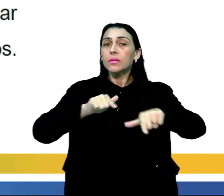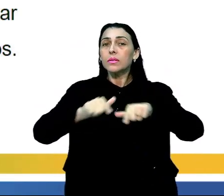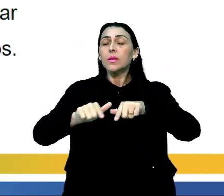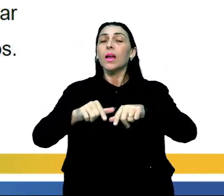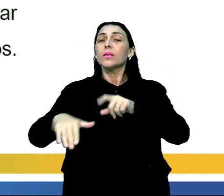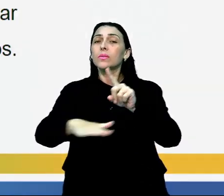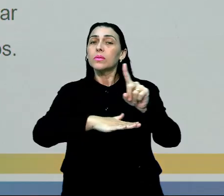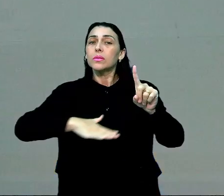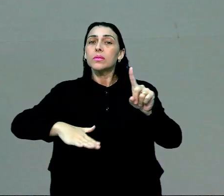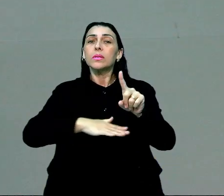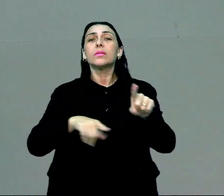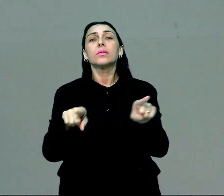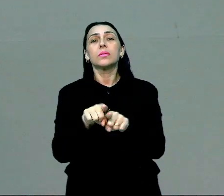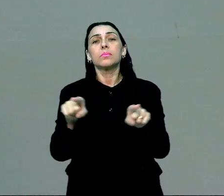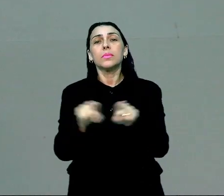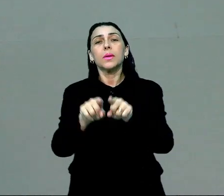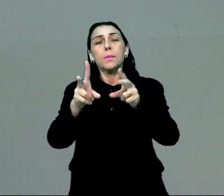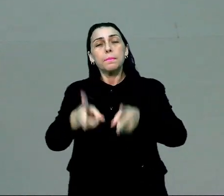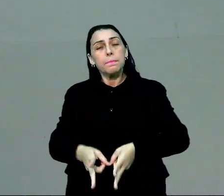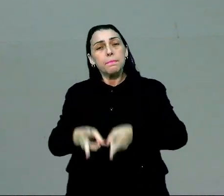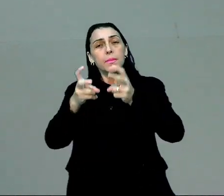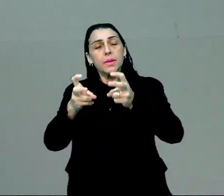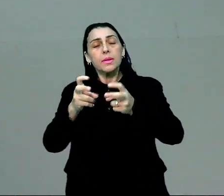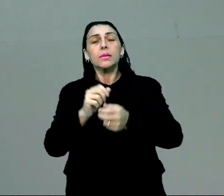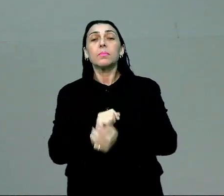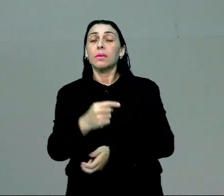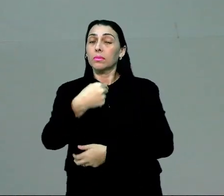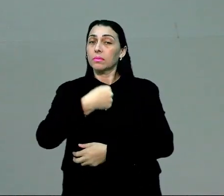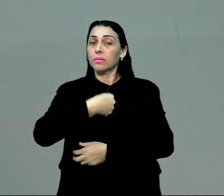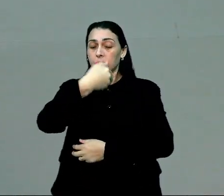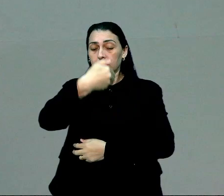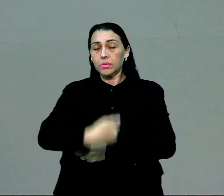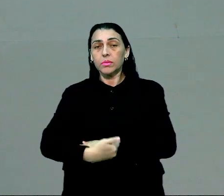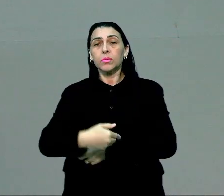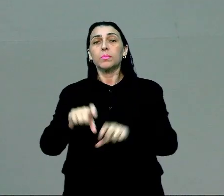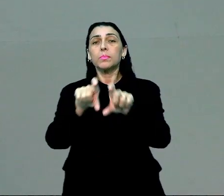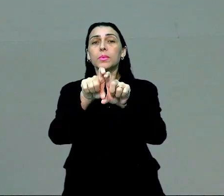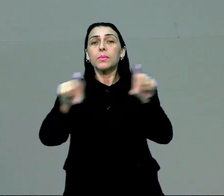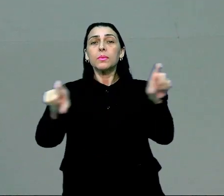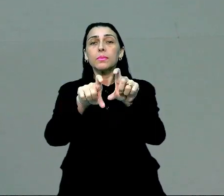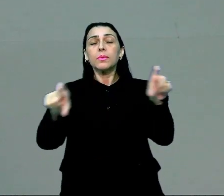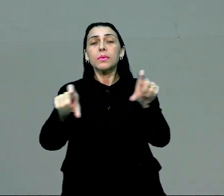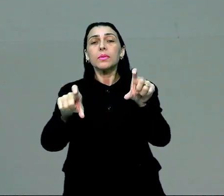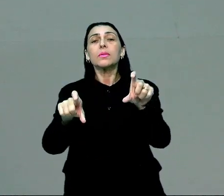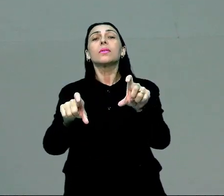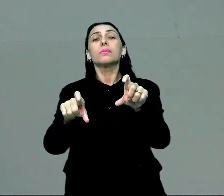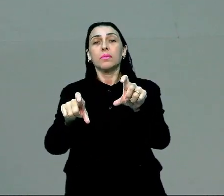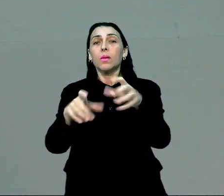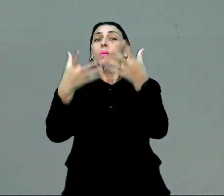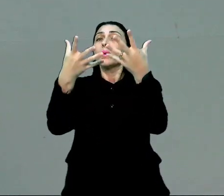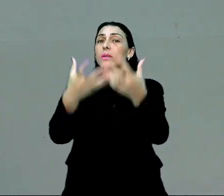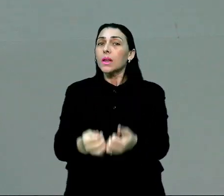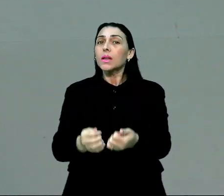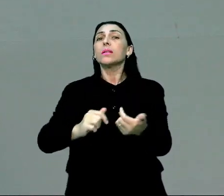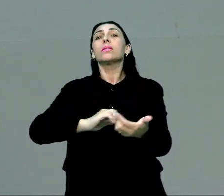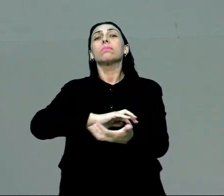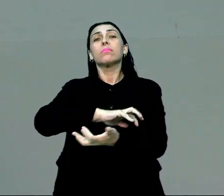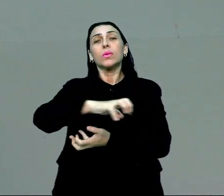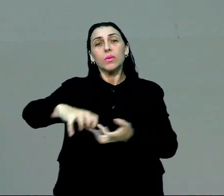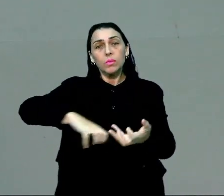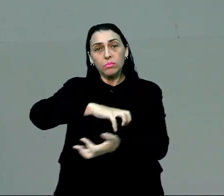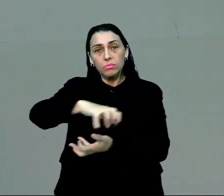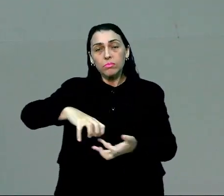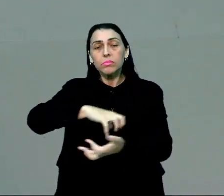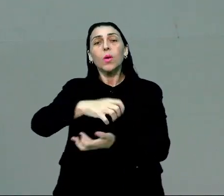e sociais. Observe que nesse primeiro parágrafo, eu sou a favor das greves e